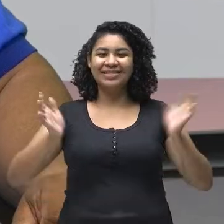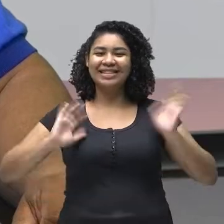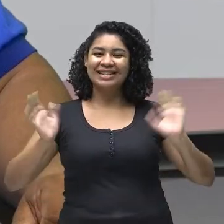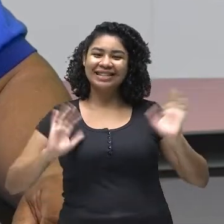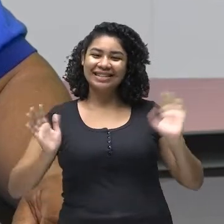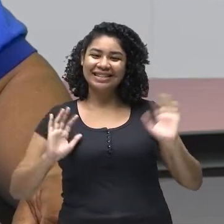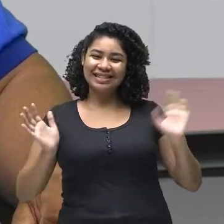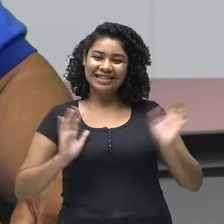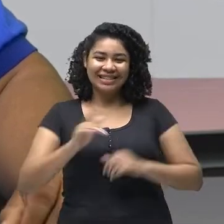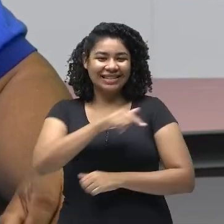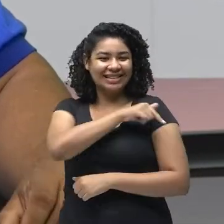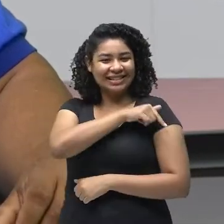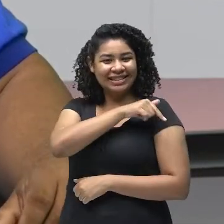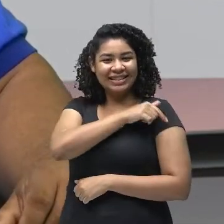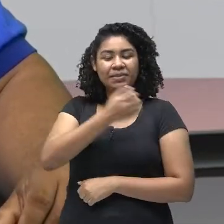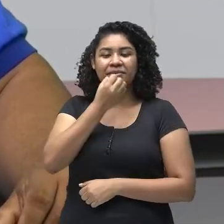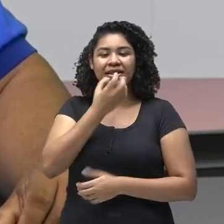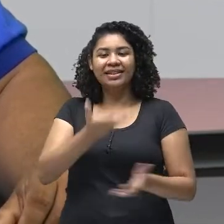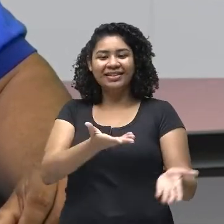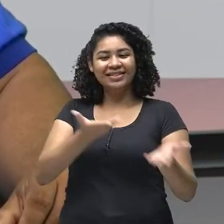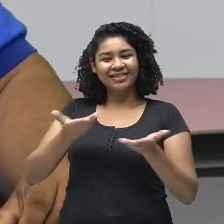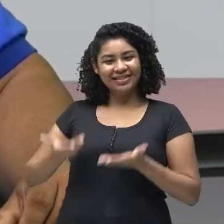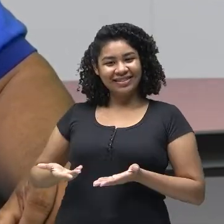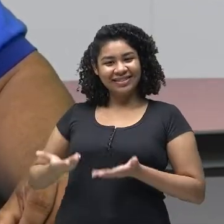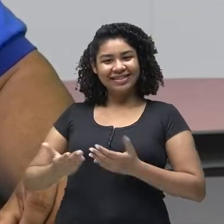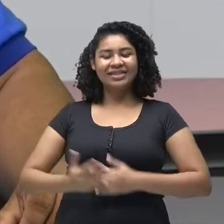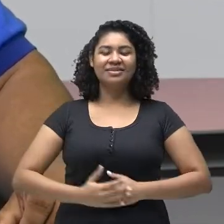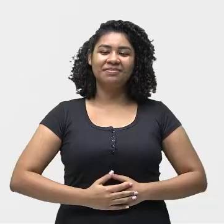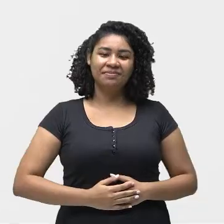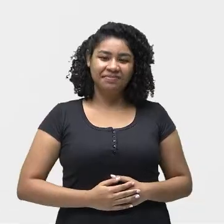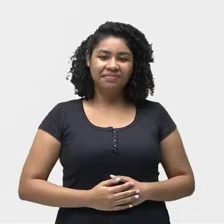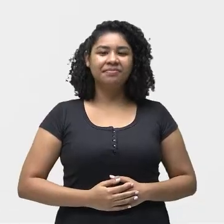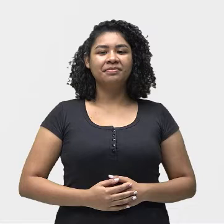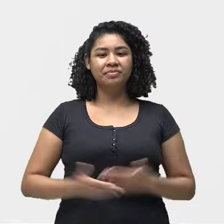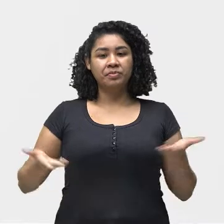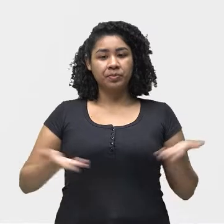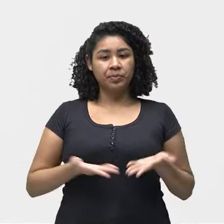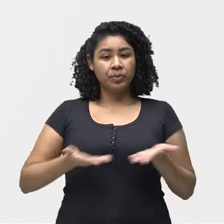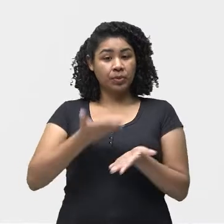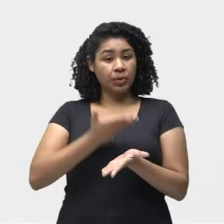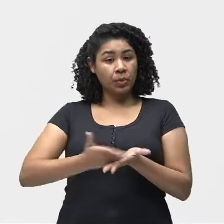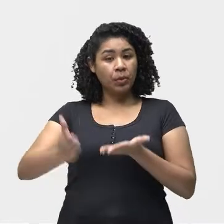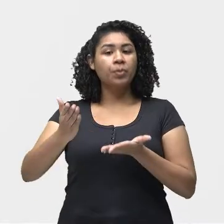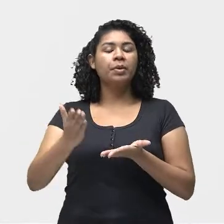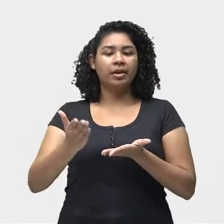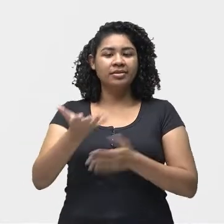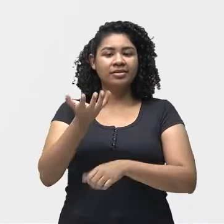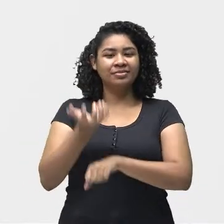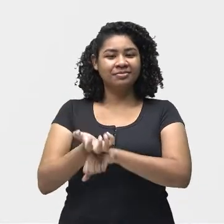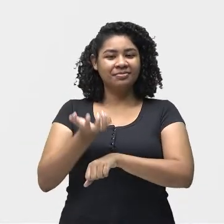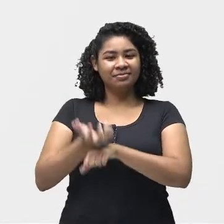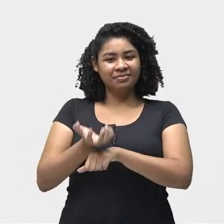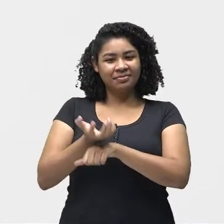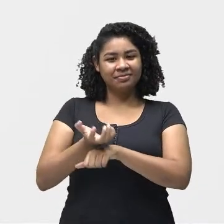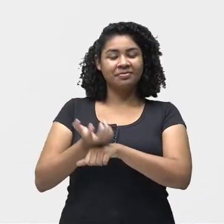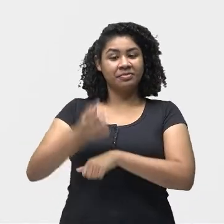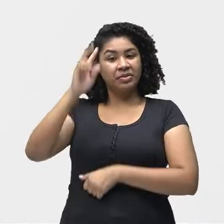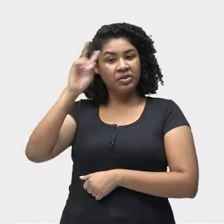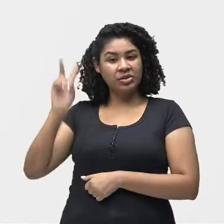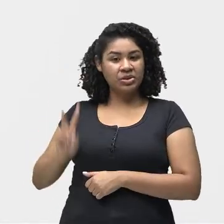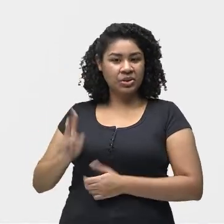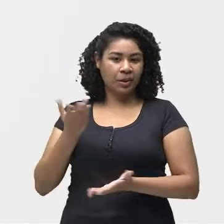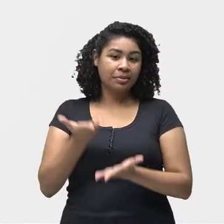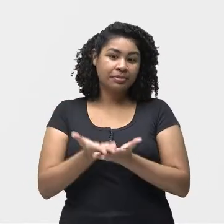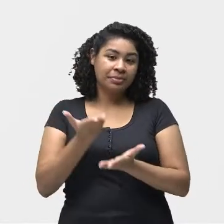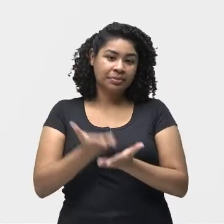Olá, turmas do sétimo ano, sejam todos bem-vindos. Estamos iniciando hoje mais uma aula de História, tá? E eu quero convidá-los a dar